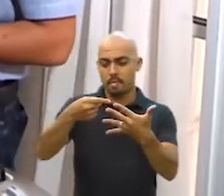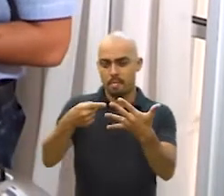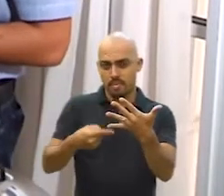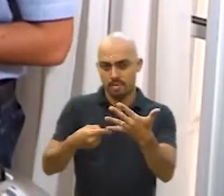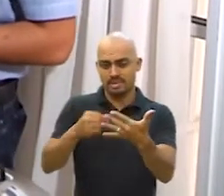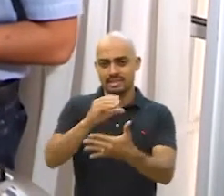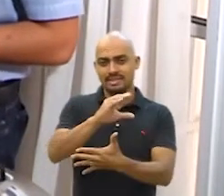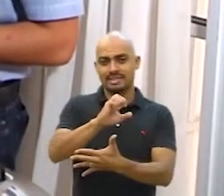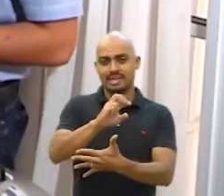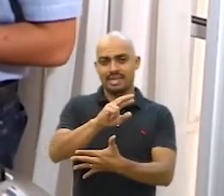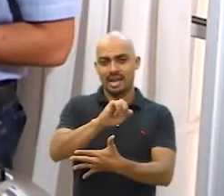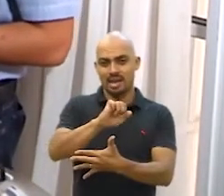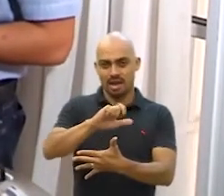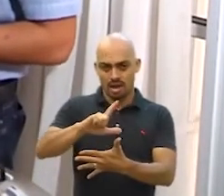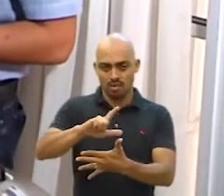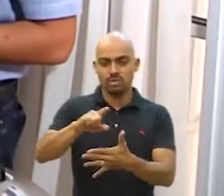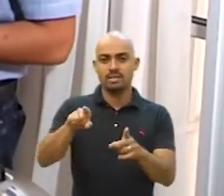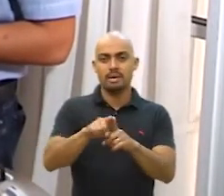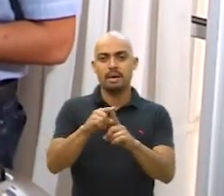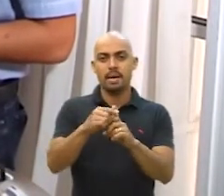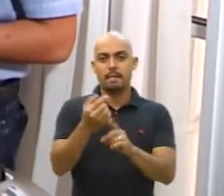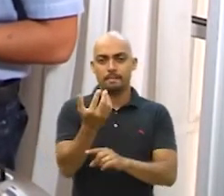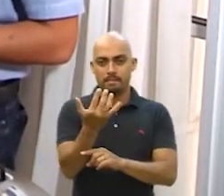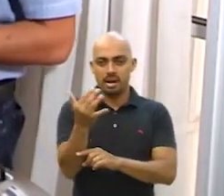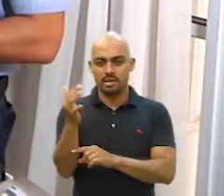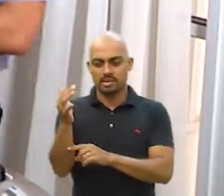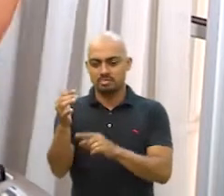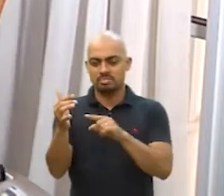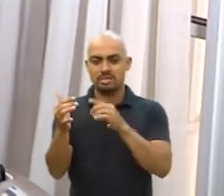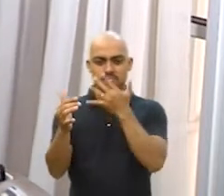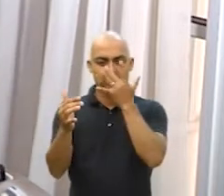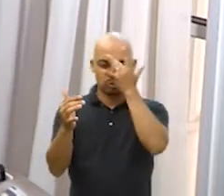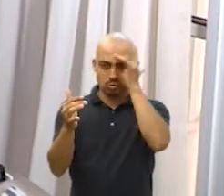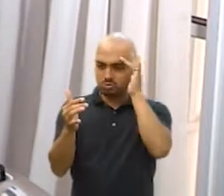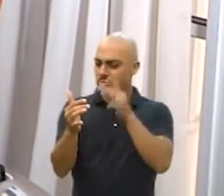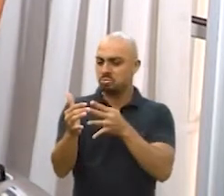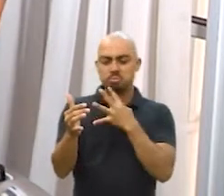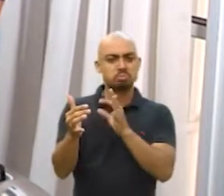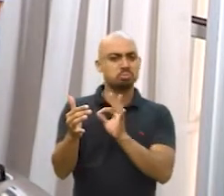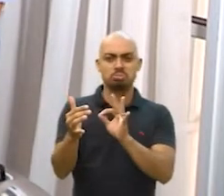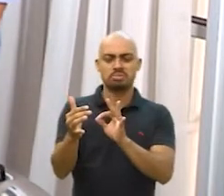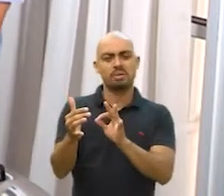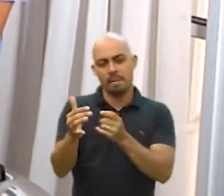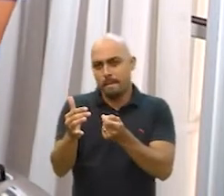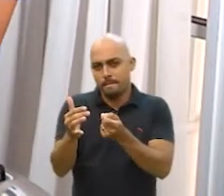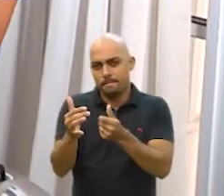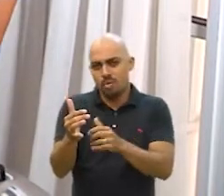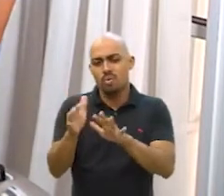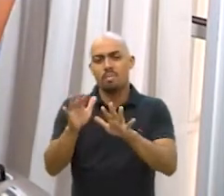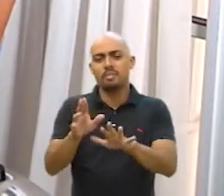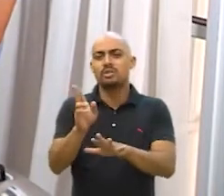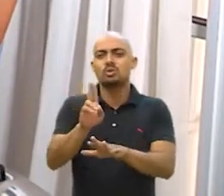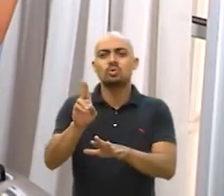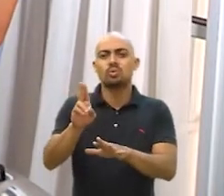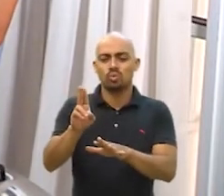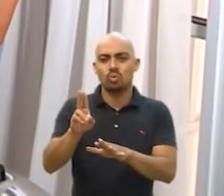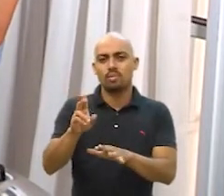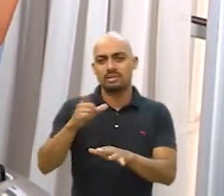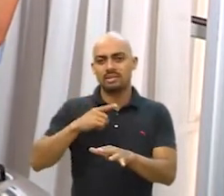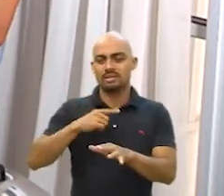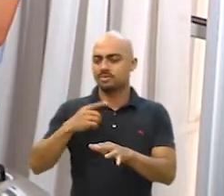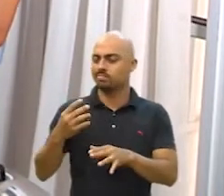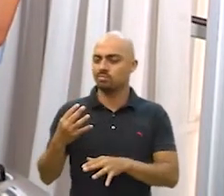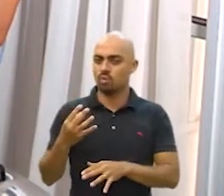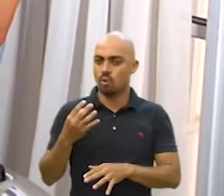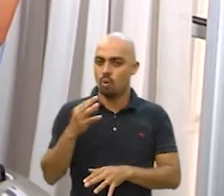cereal e uma hortaliça, não muito conhecida, mas que muitas pessoas já conhecem, só não sabe que ela tem tantos